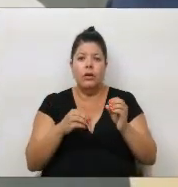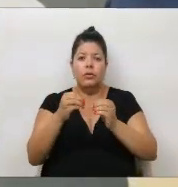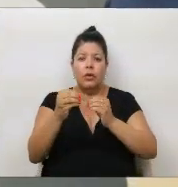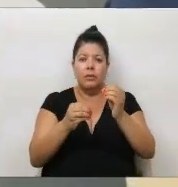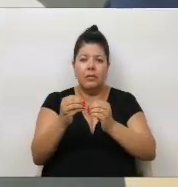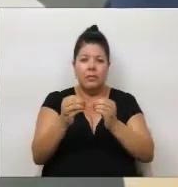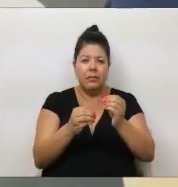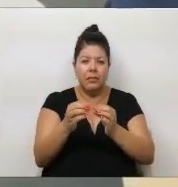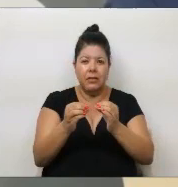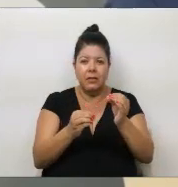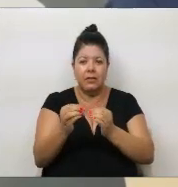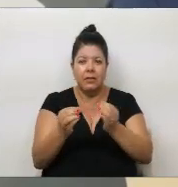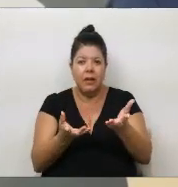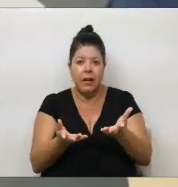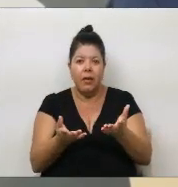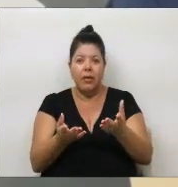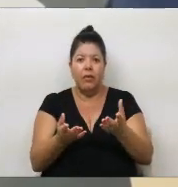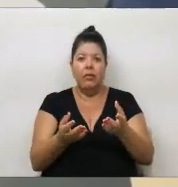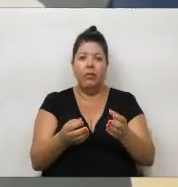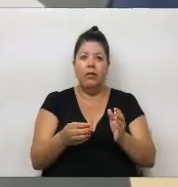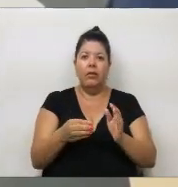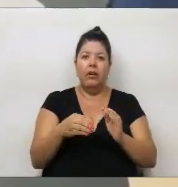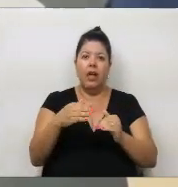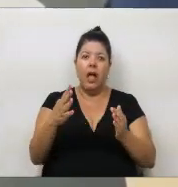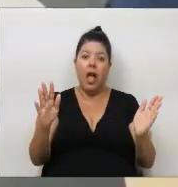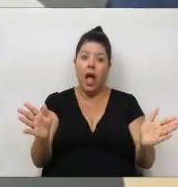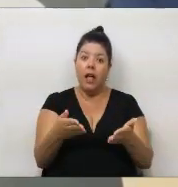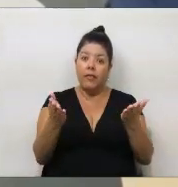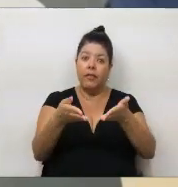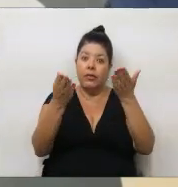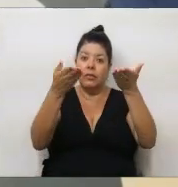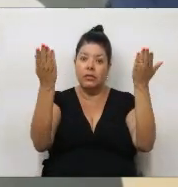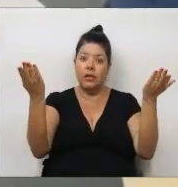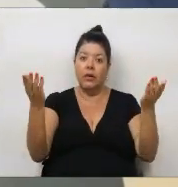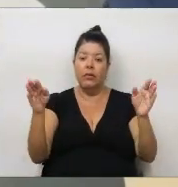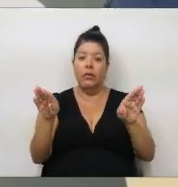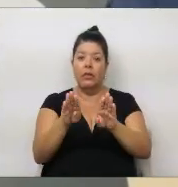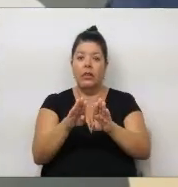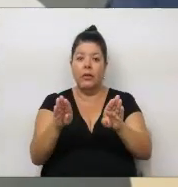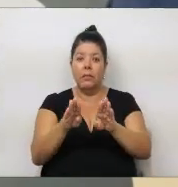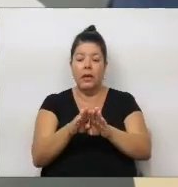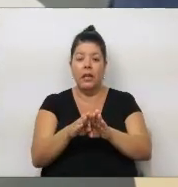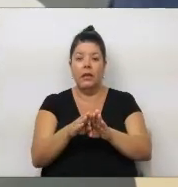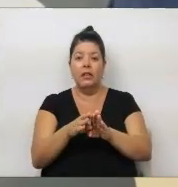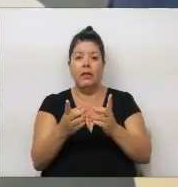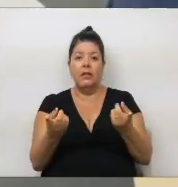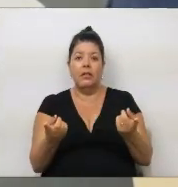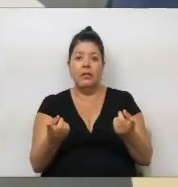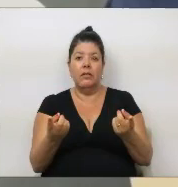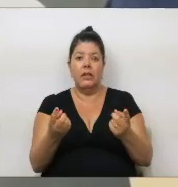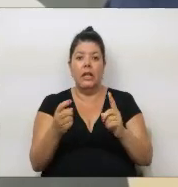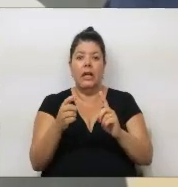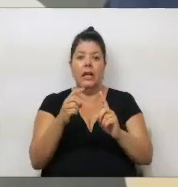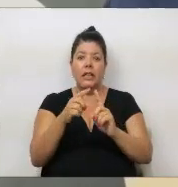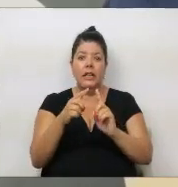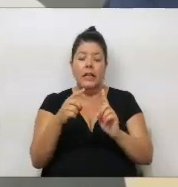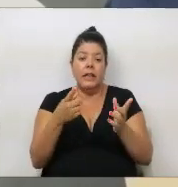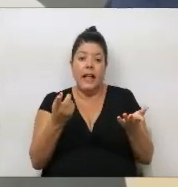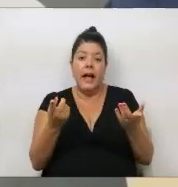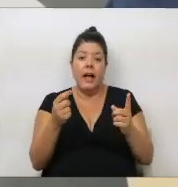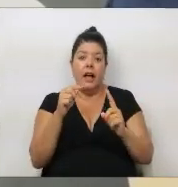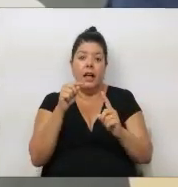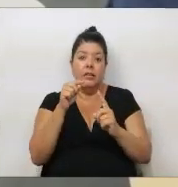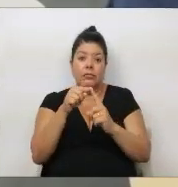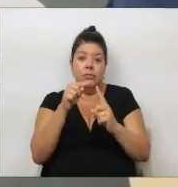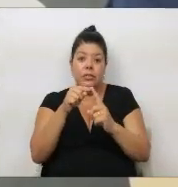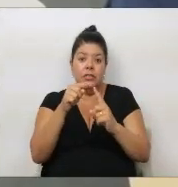pretende lidar com o combate à corrupção, né? Também a questão dos cargos comissionados, né?